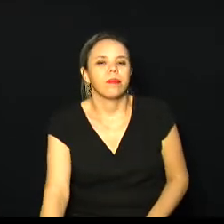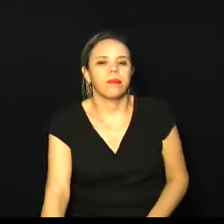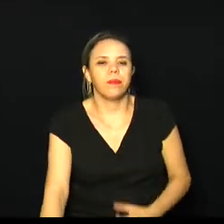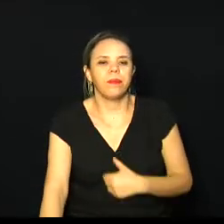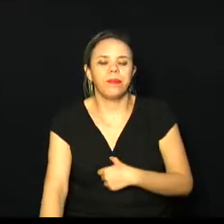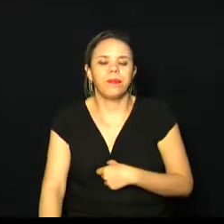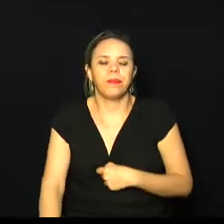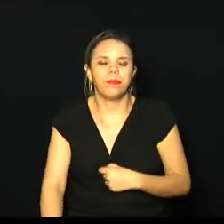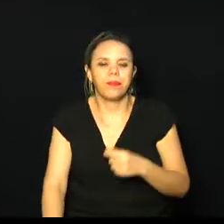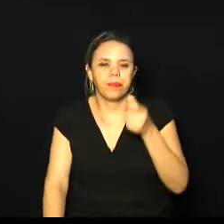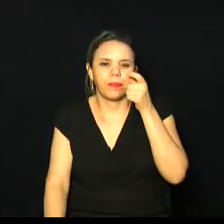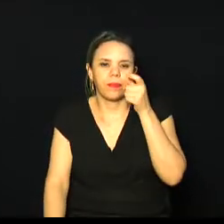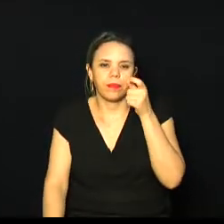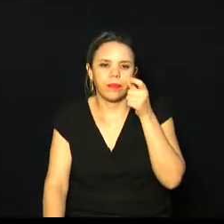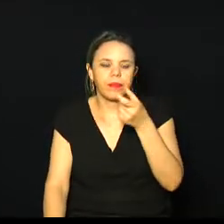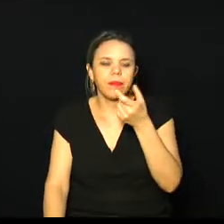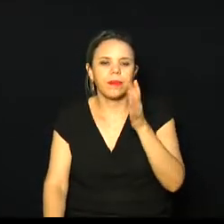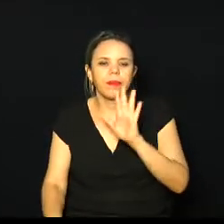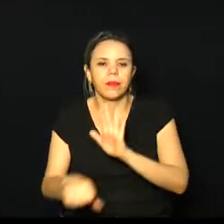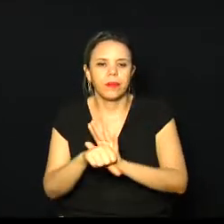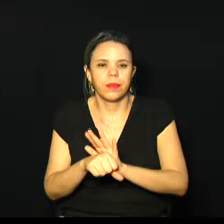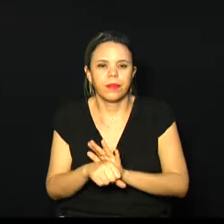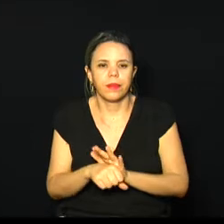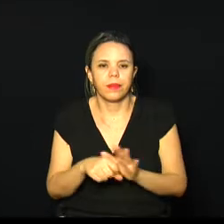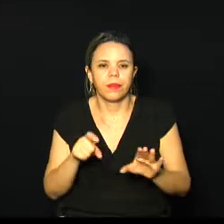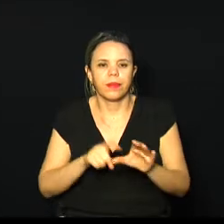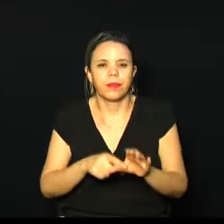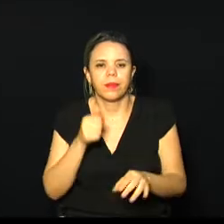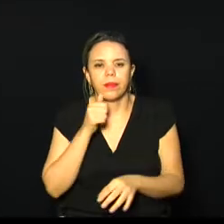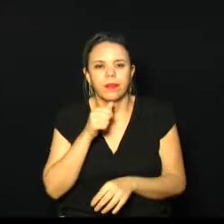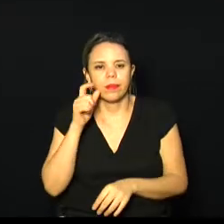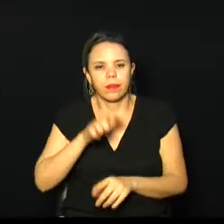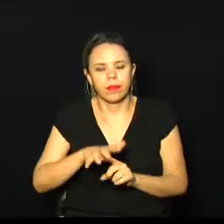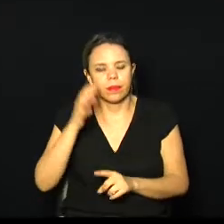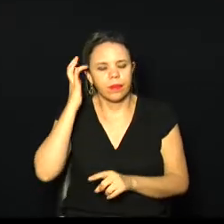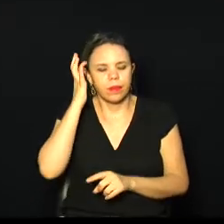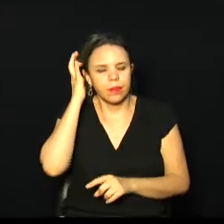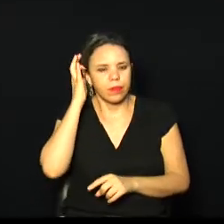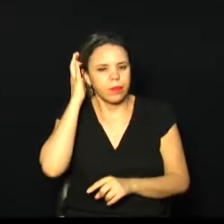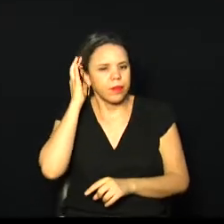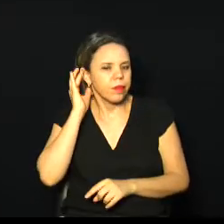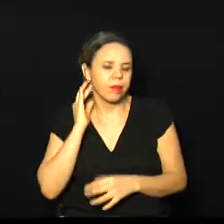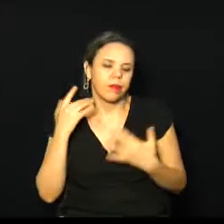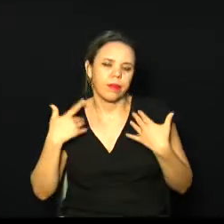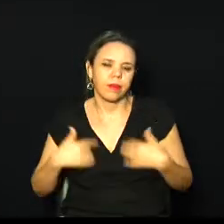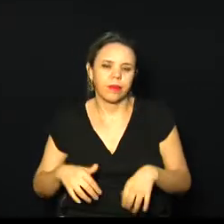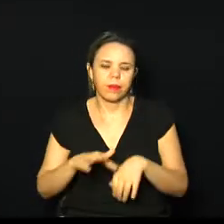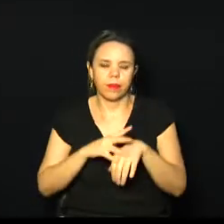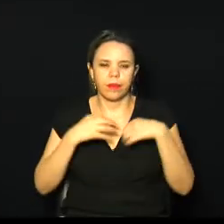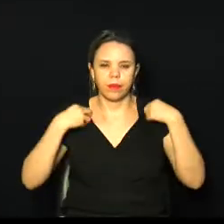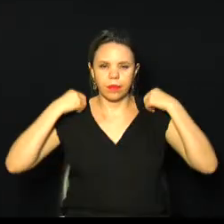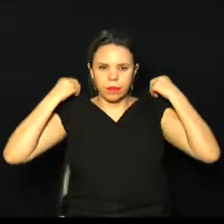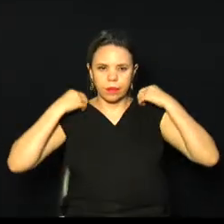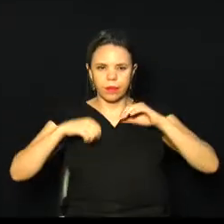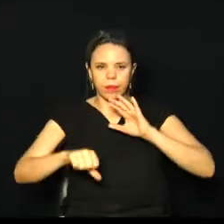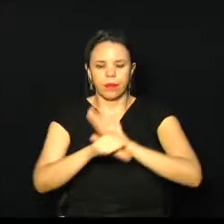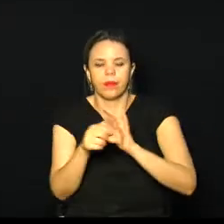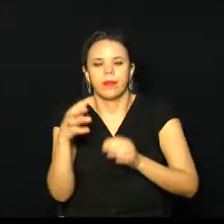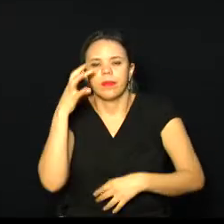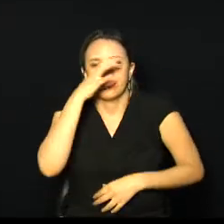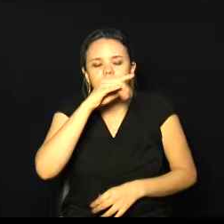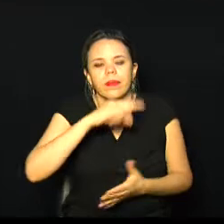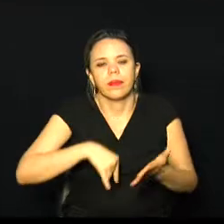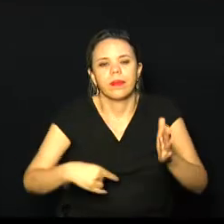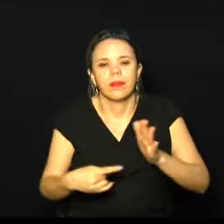Vejam que alguns desses crimes, eles não dependem da vontade da vítima, né? Crime de lesão corporal, crime de descumprimento de